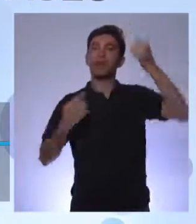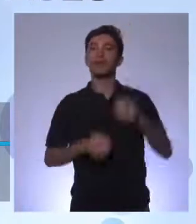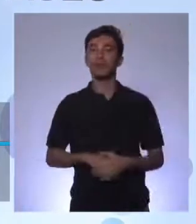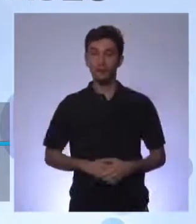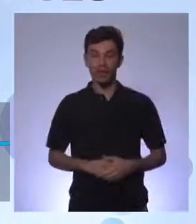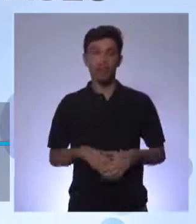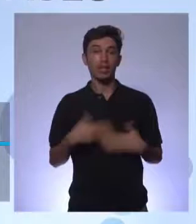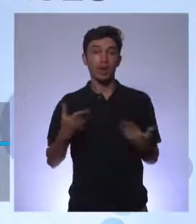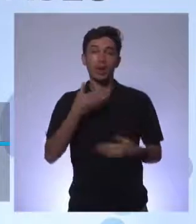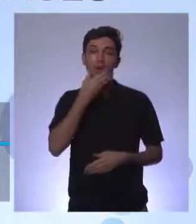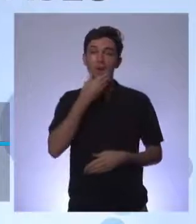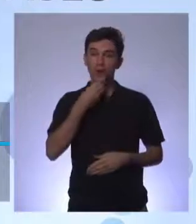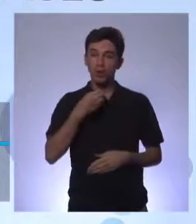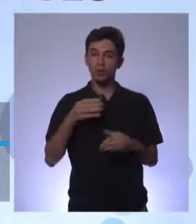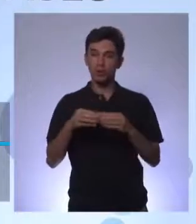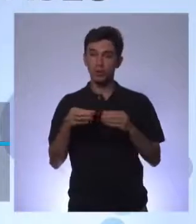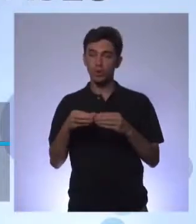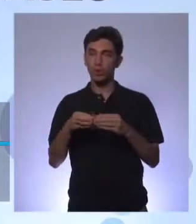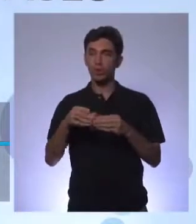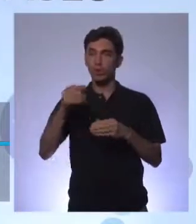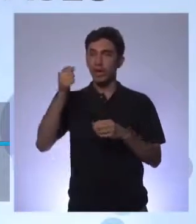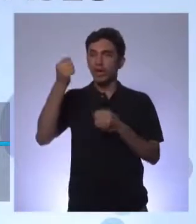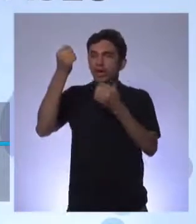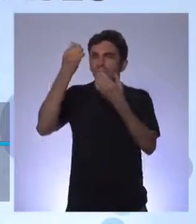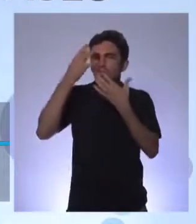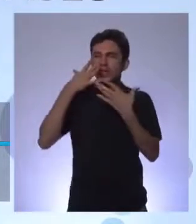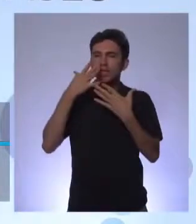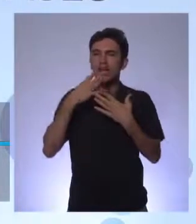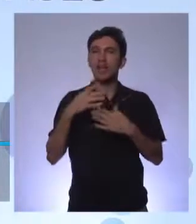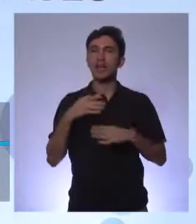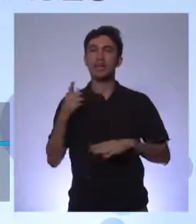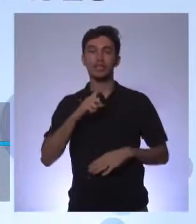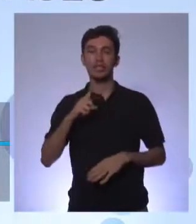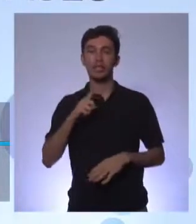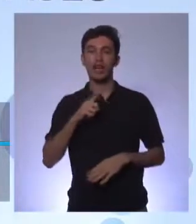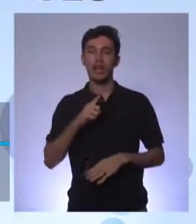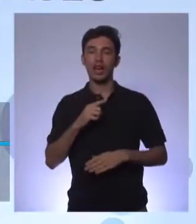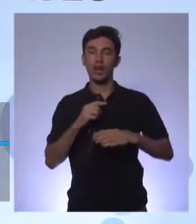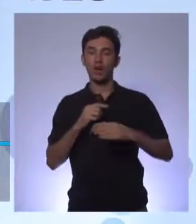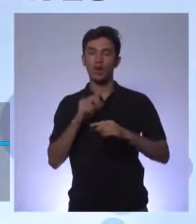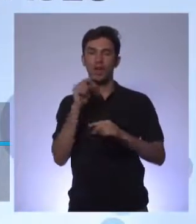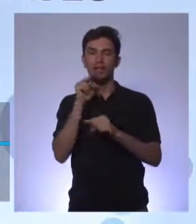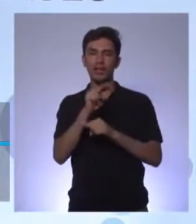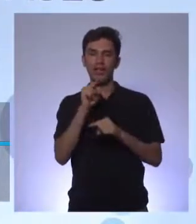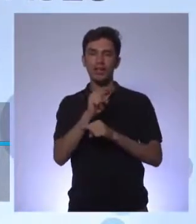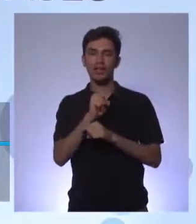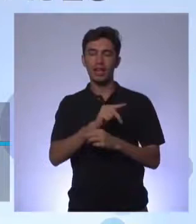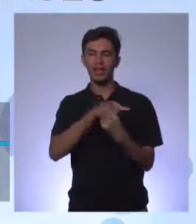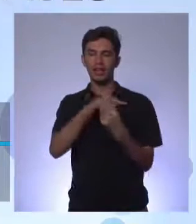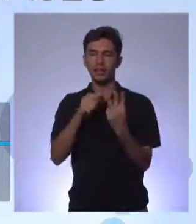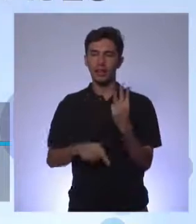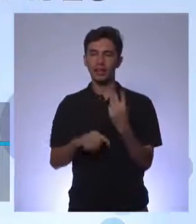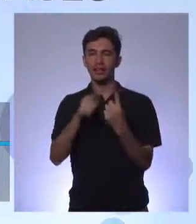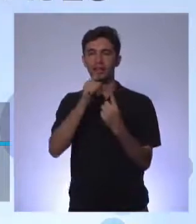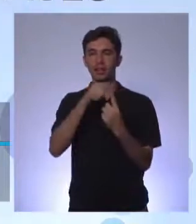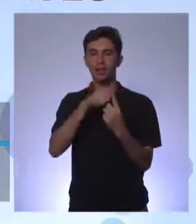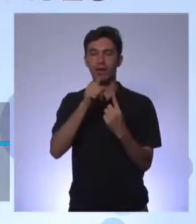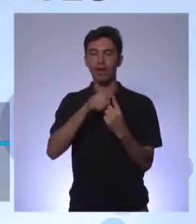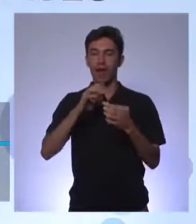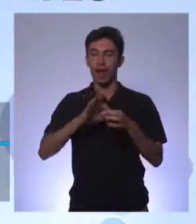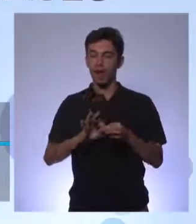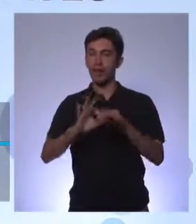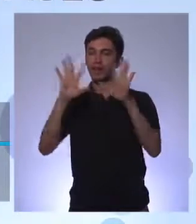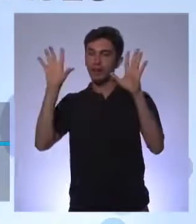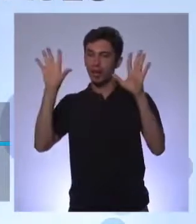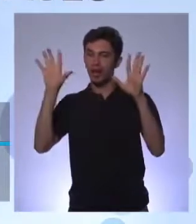eles defendiam um tripé, ou seja, a liberdade, e aí nós vamos